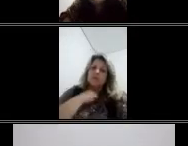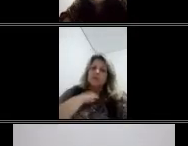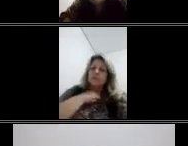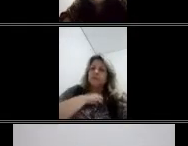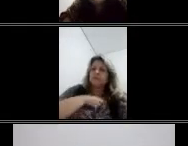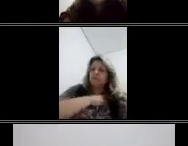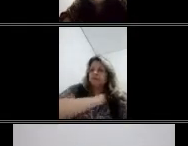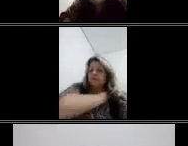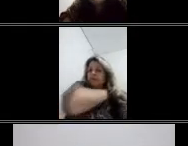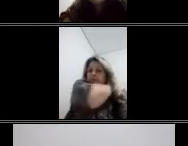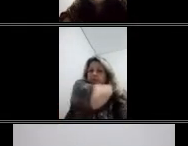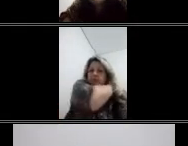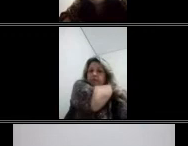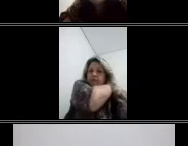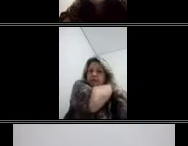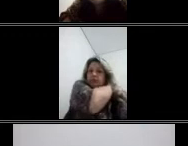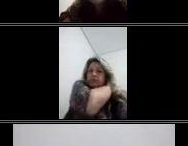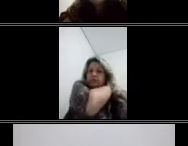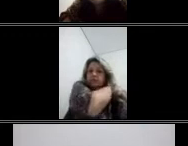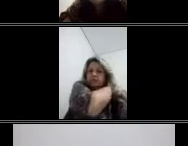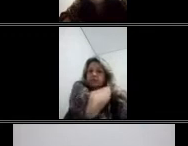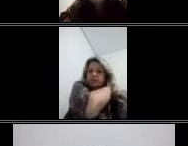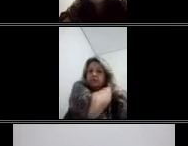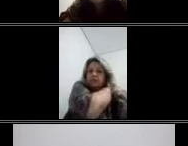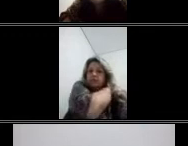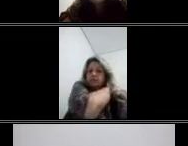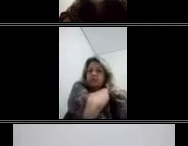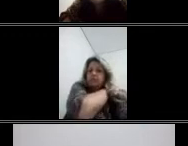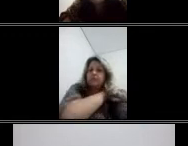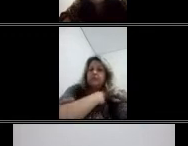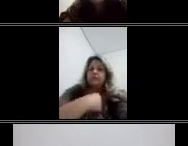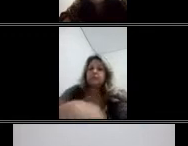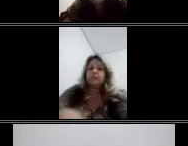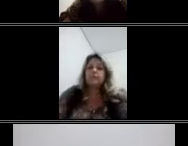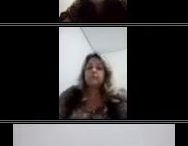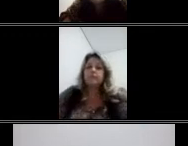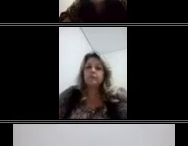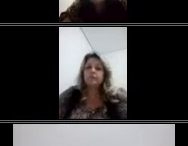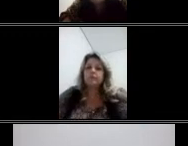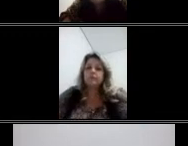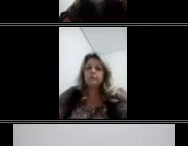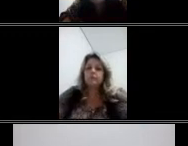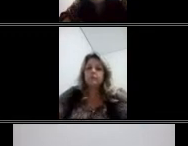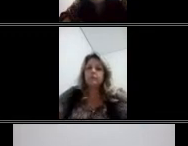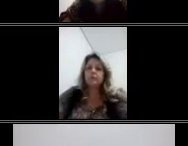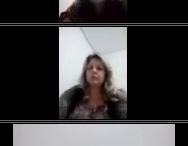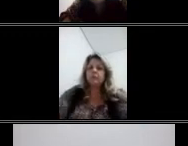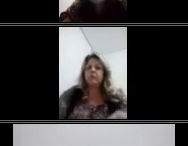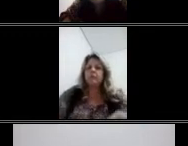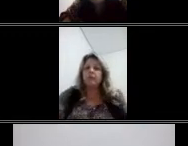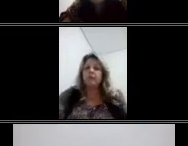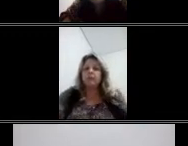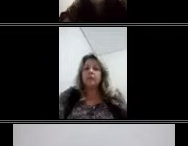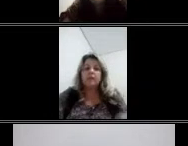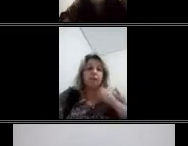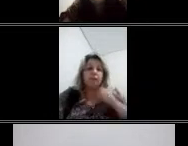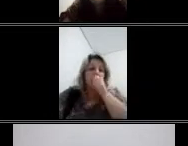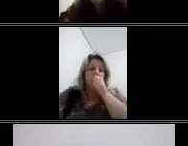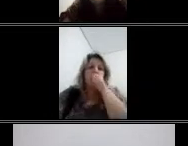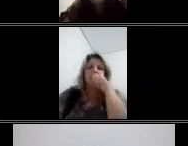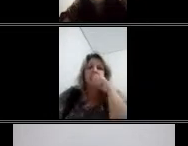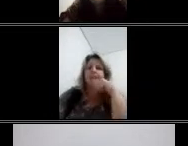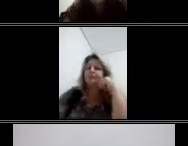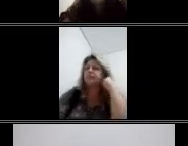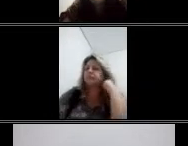que precisa ser muito bem elaborado por profissional habilitado, tá? Aqui são